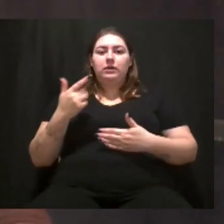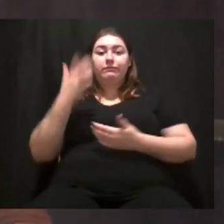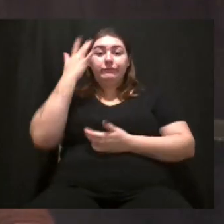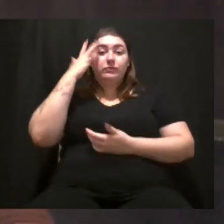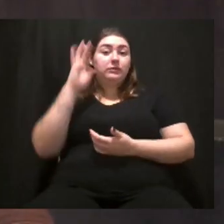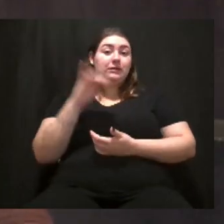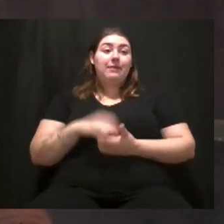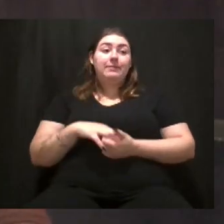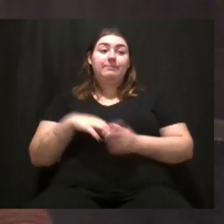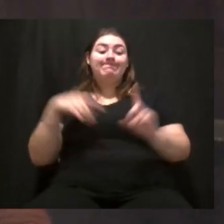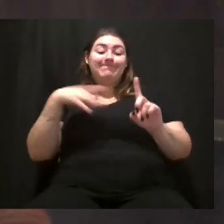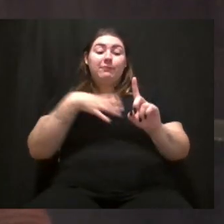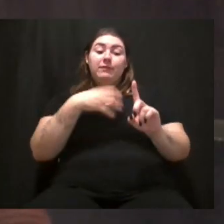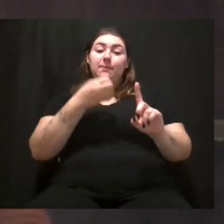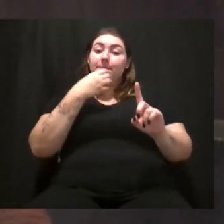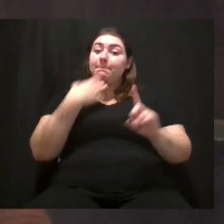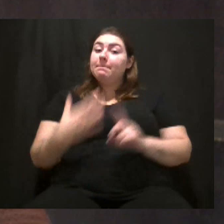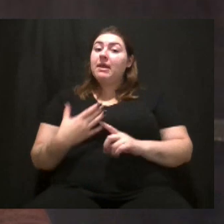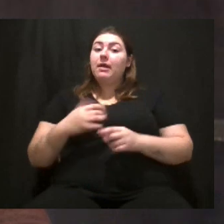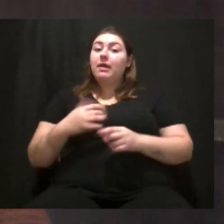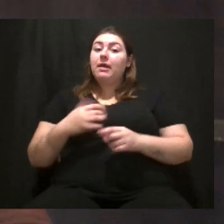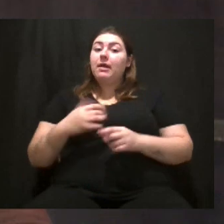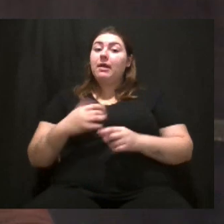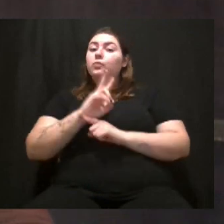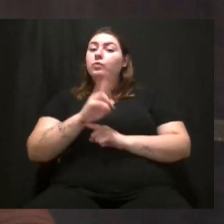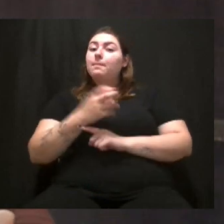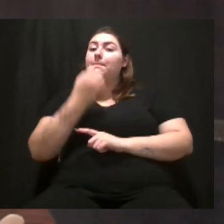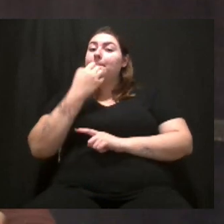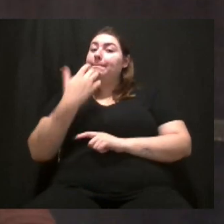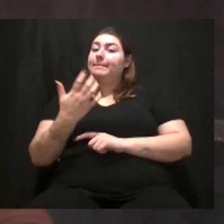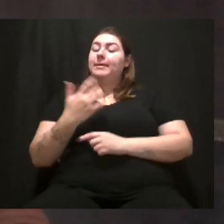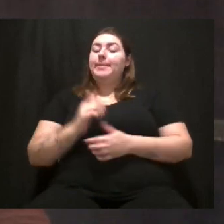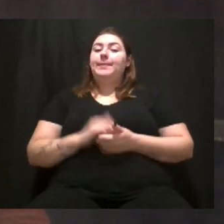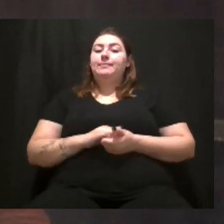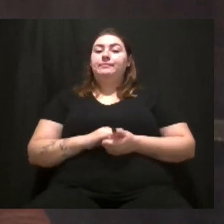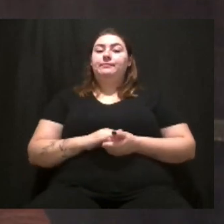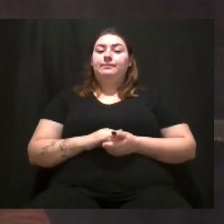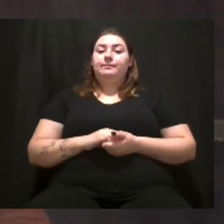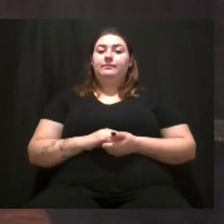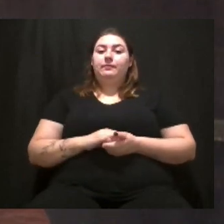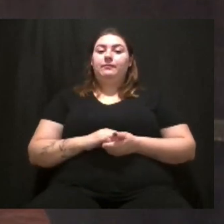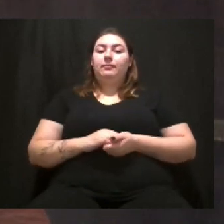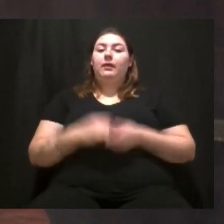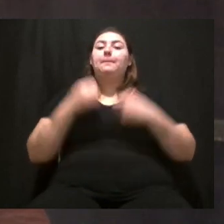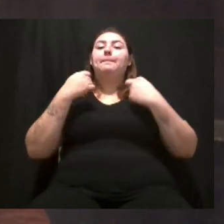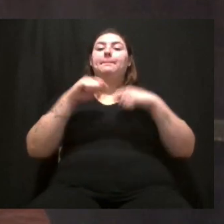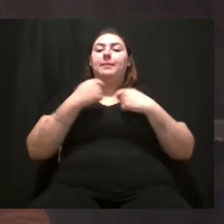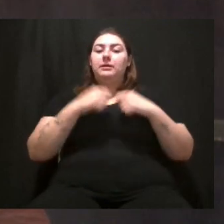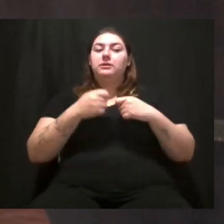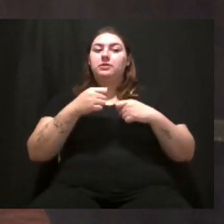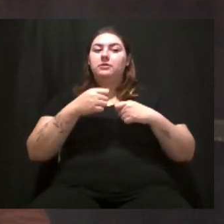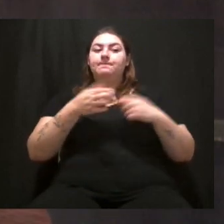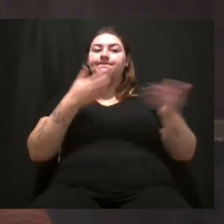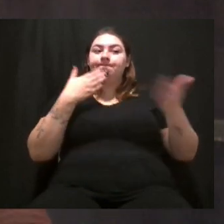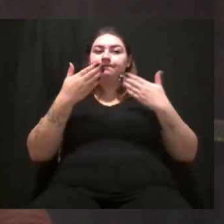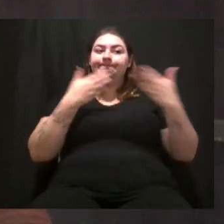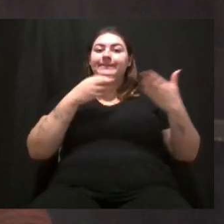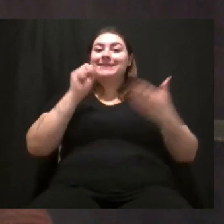feliz, está sendo bem tratado, então assim, precisa desse diálogo sim, para que vocês possam,